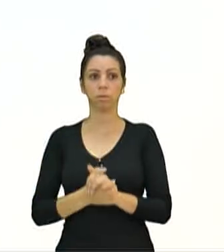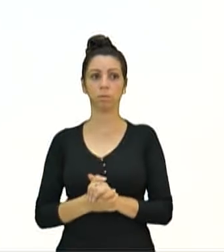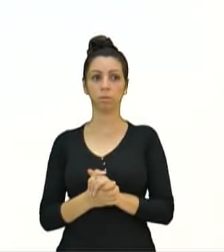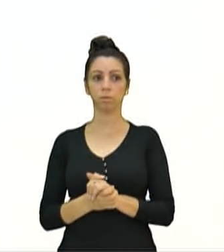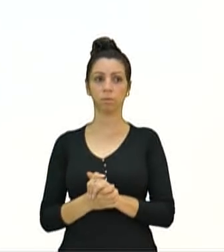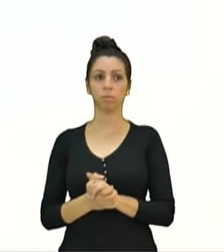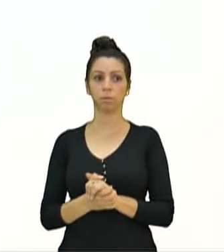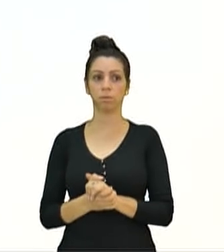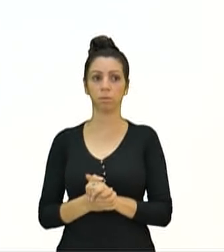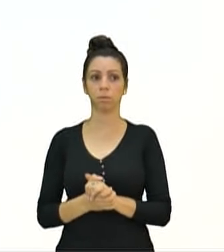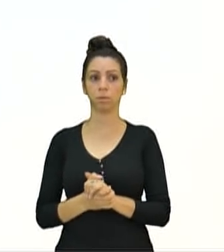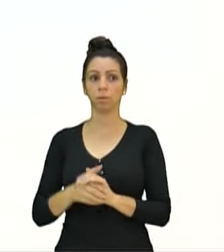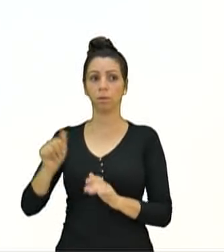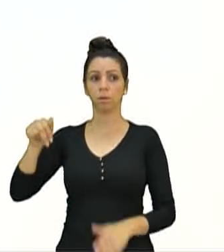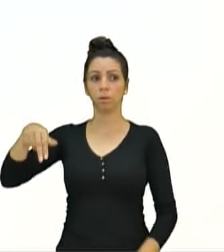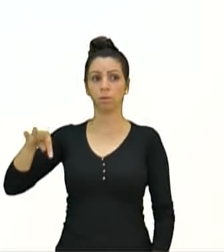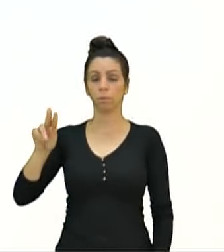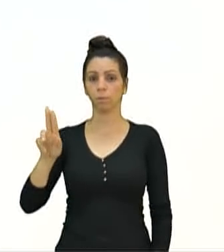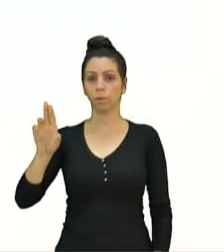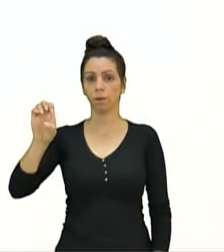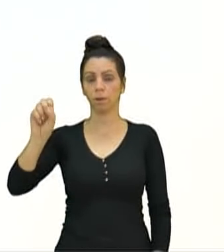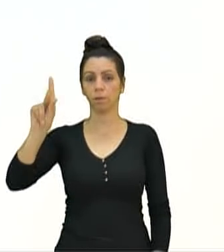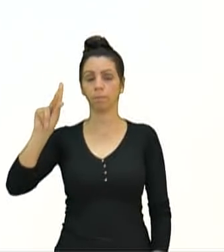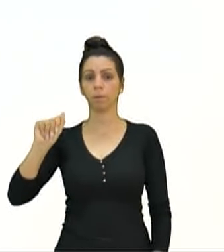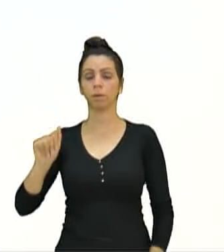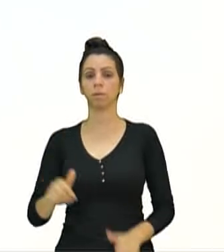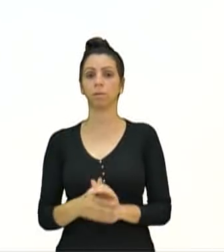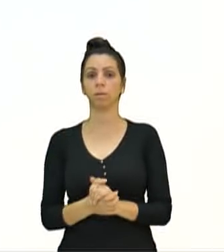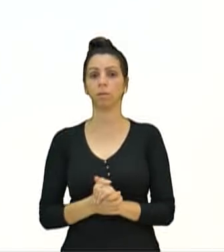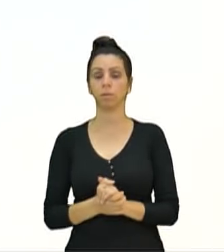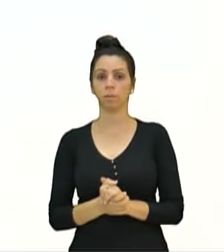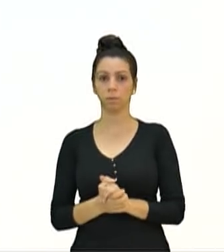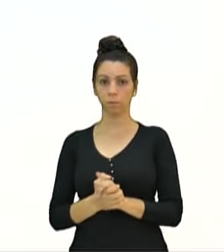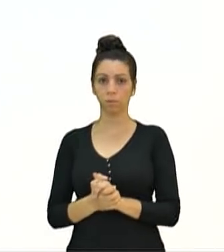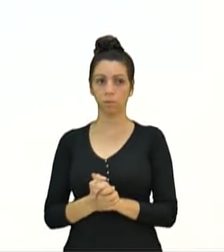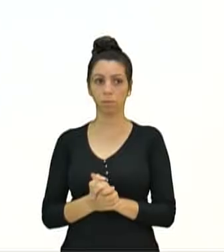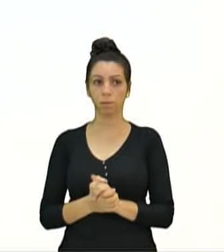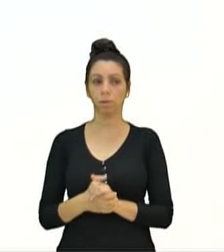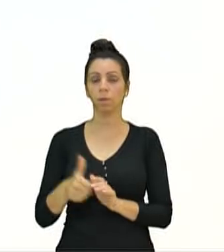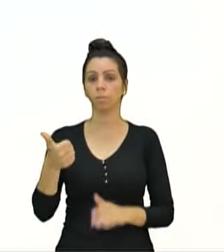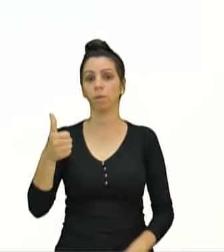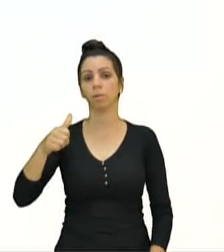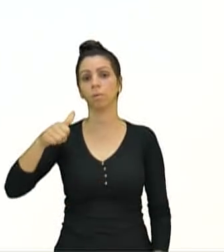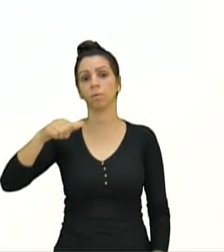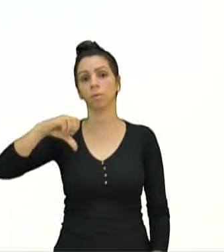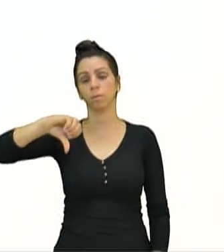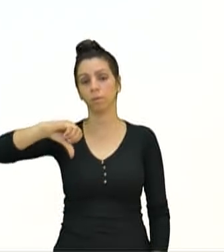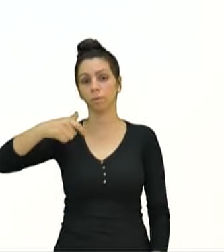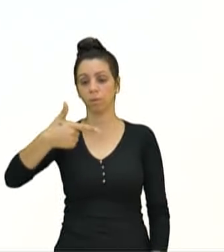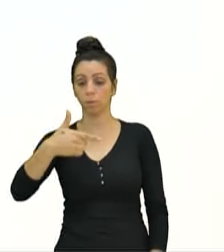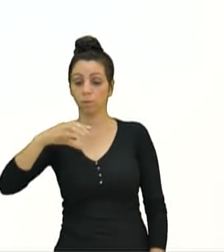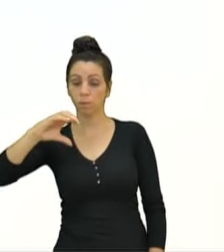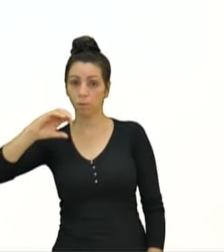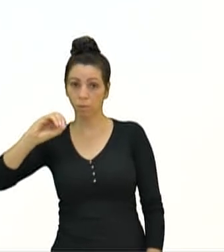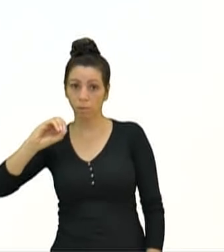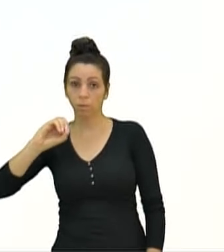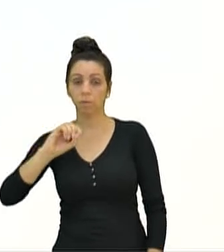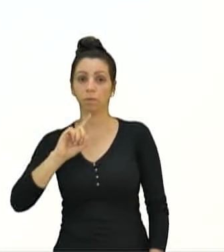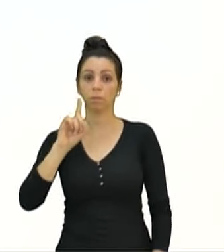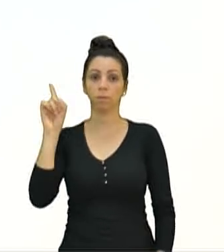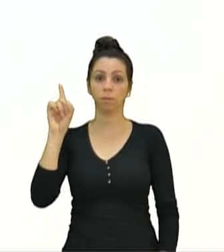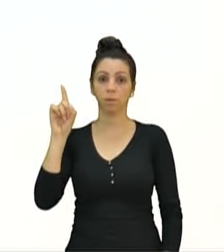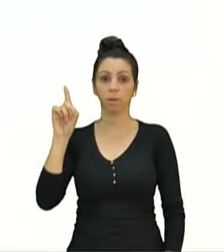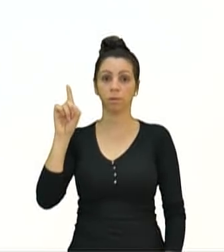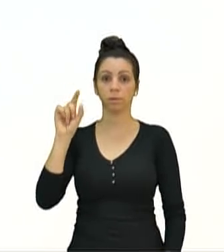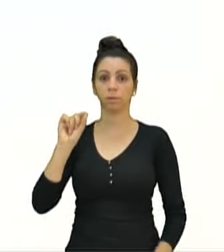é essa equipe olímpica de Antuérpia? Em 1920, nos Jogos Olímpicos da Antuérpia, na Bélgica,